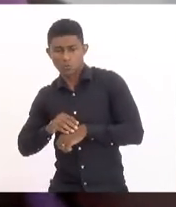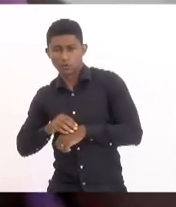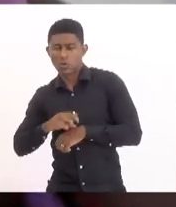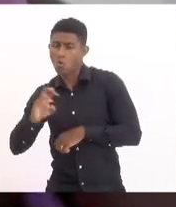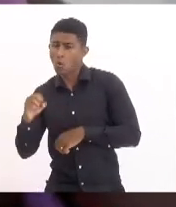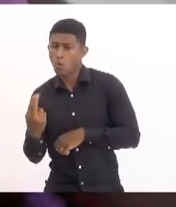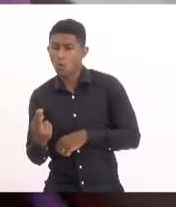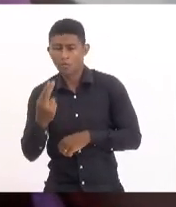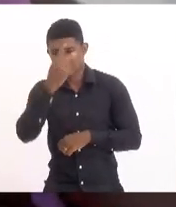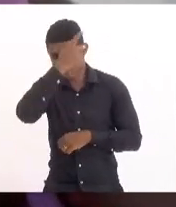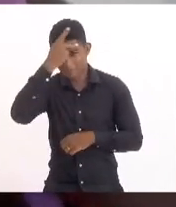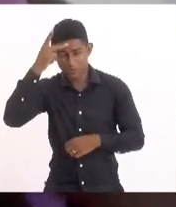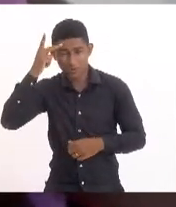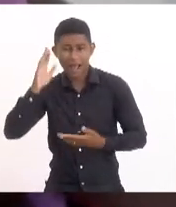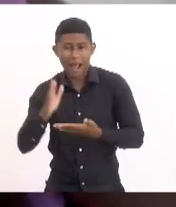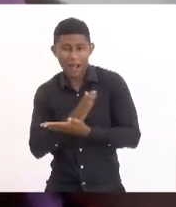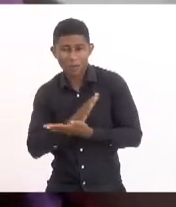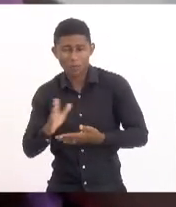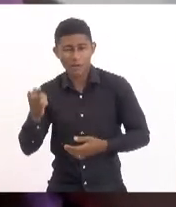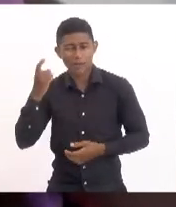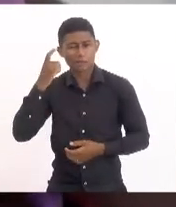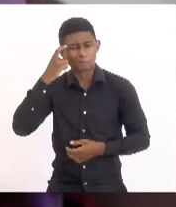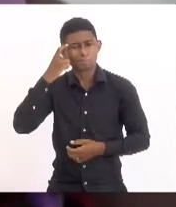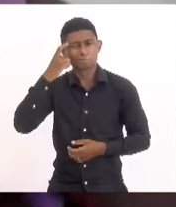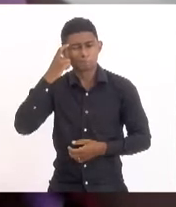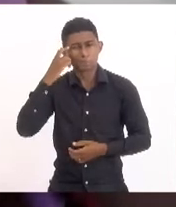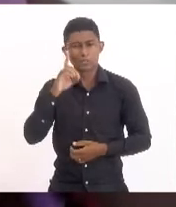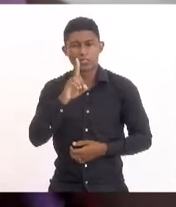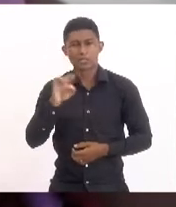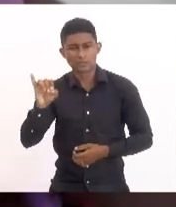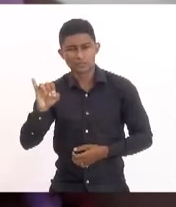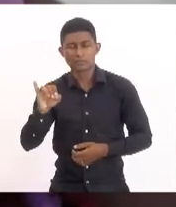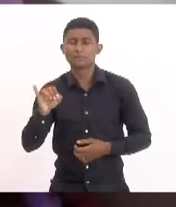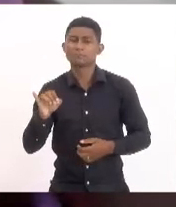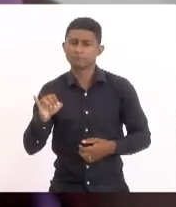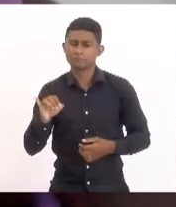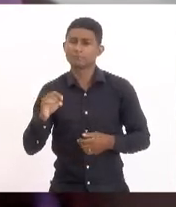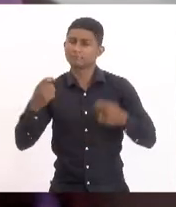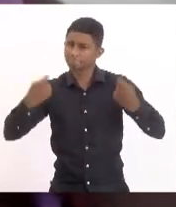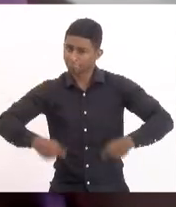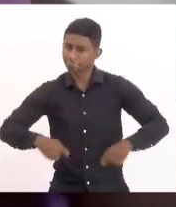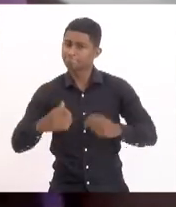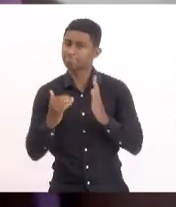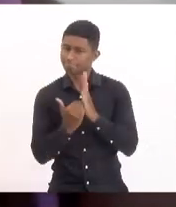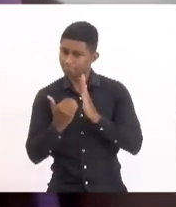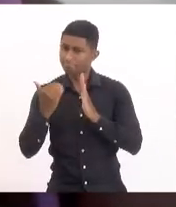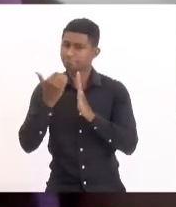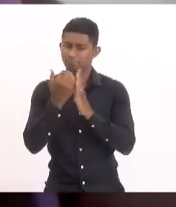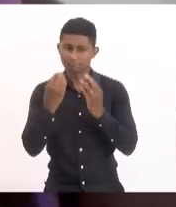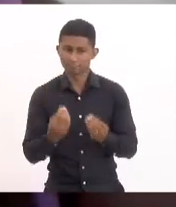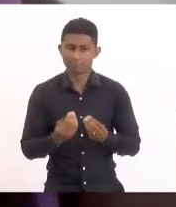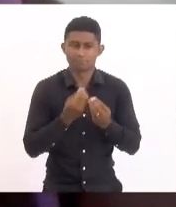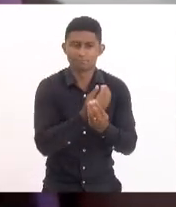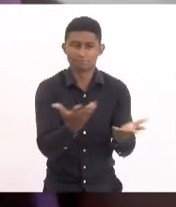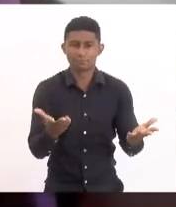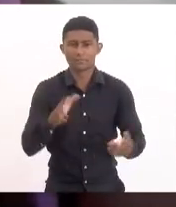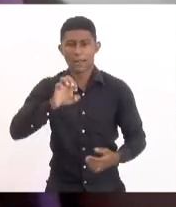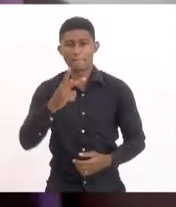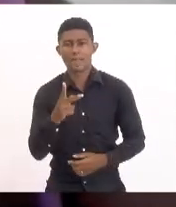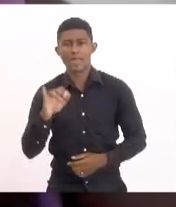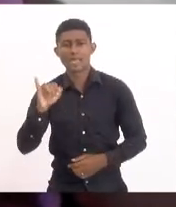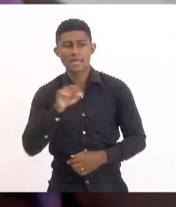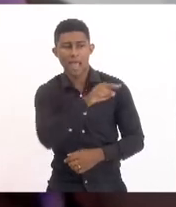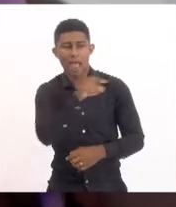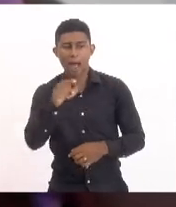precária. Instituiu o direito ao adicional de salubridade e o dever de fornecimento de equipamentos de proteção individual. Diante